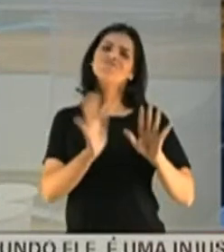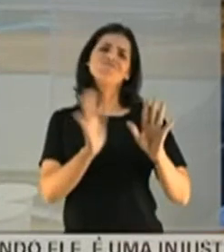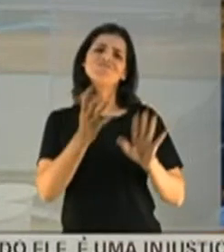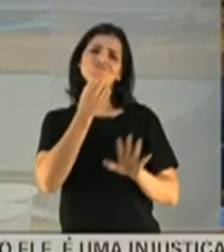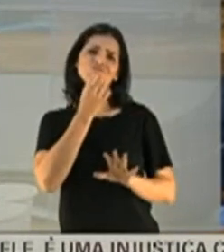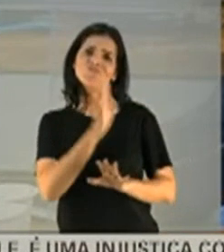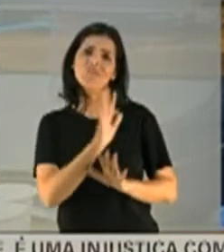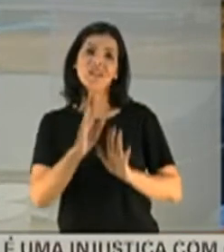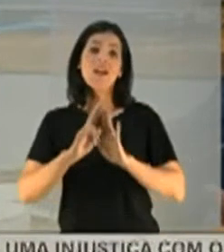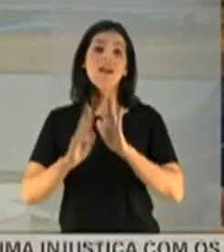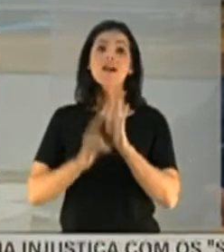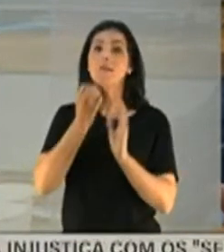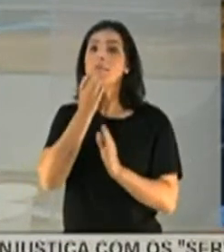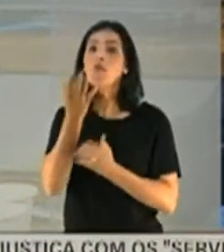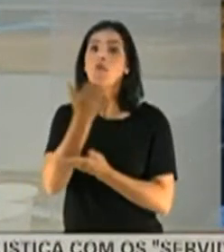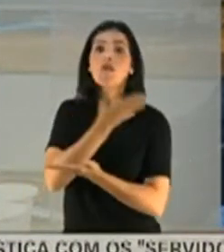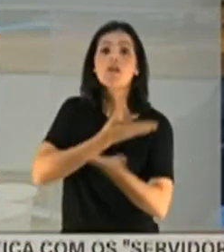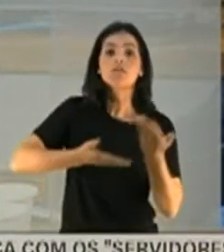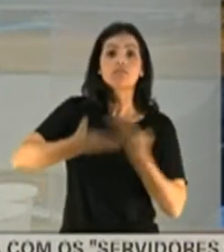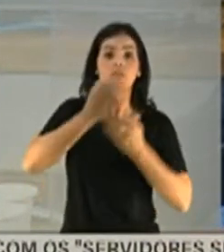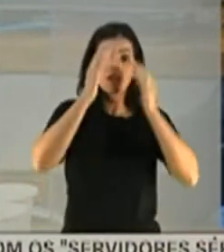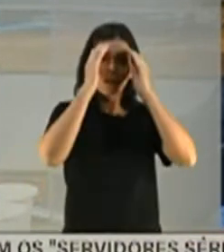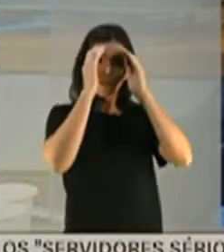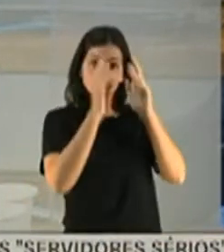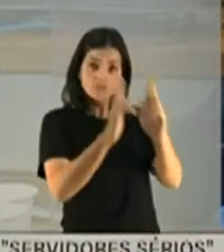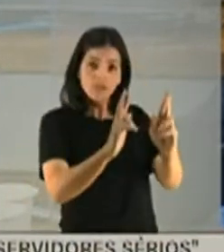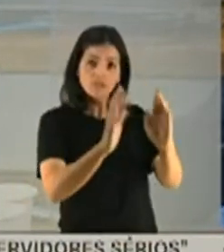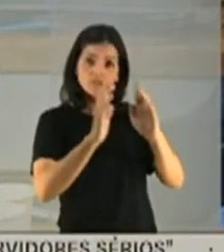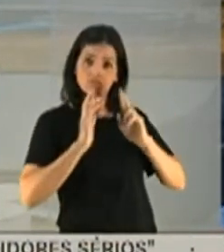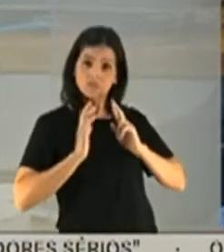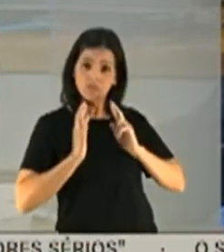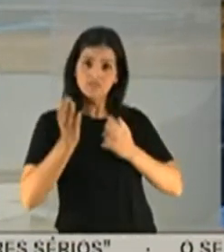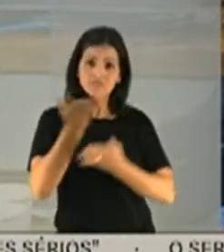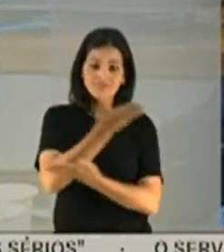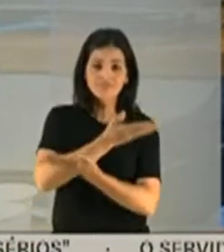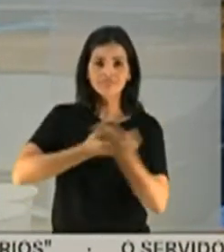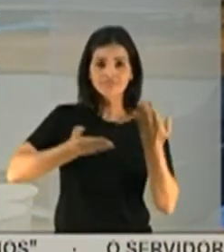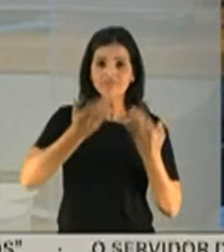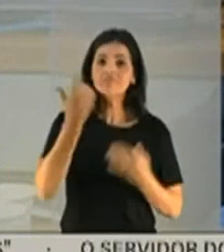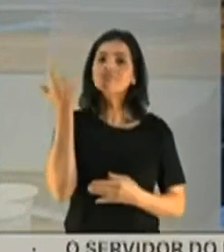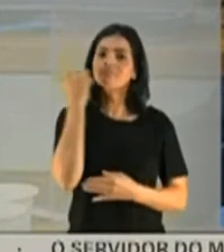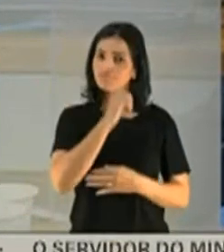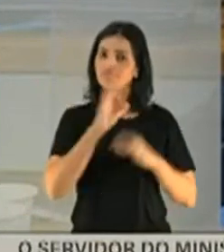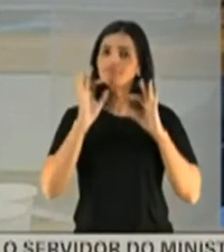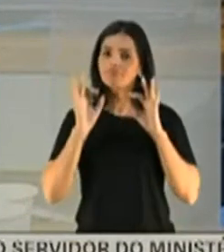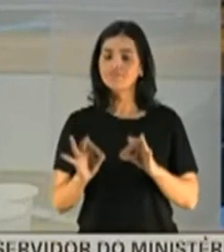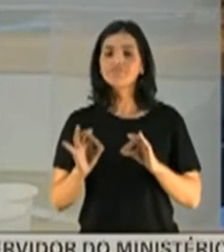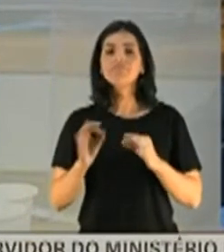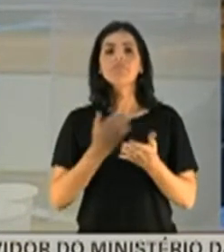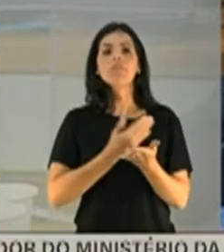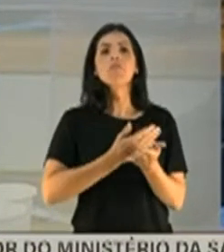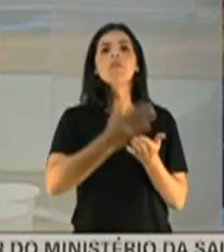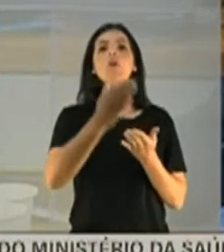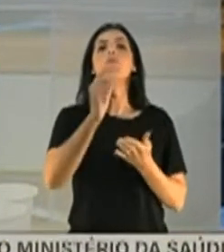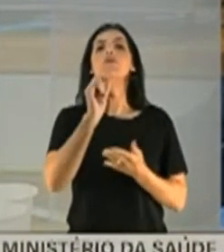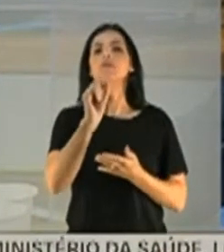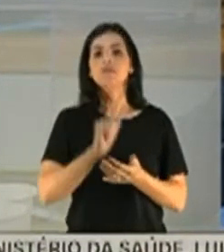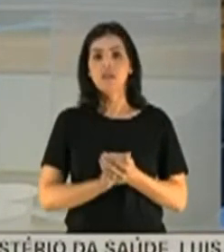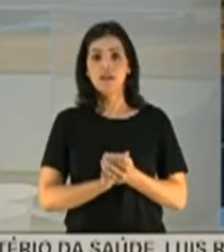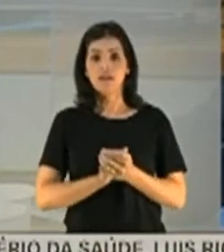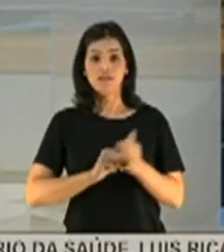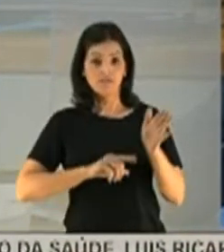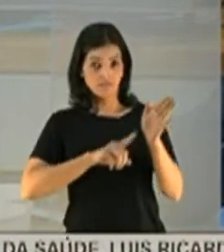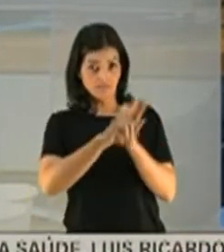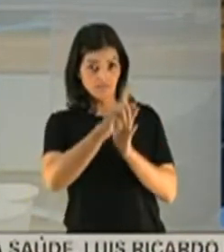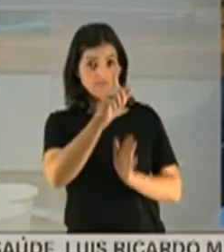a regra da boa convivência, é o respeito, que a gente vai poder chegar em algum lugar. Eu queria começar, deputado, lhe fazendo